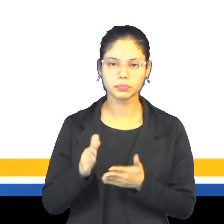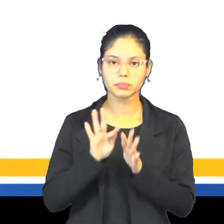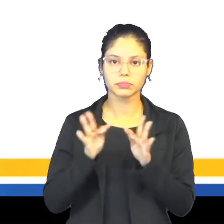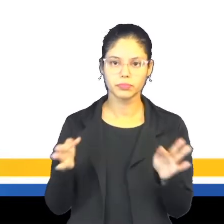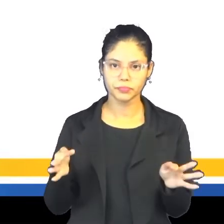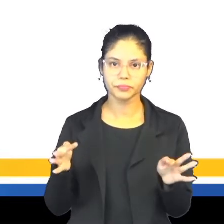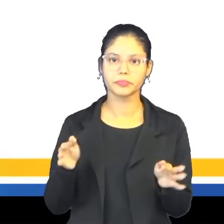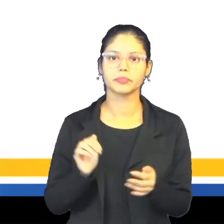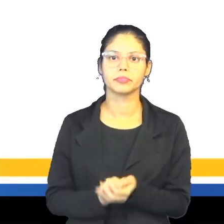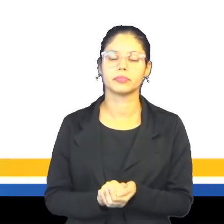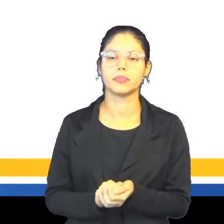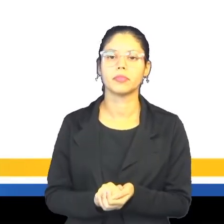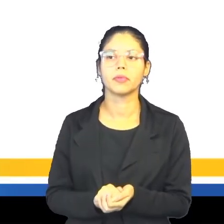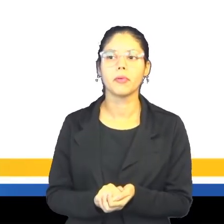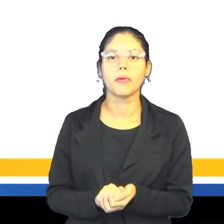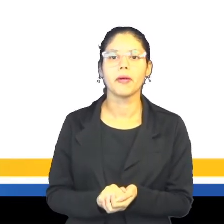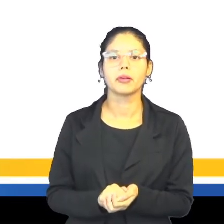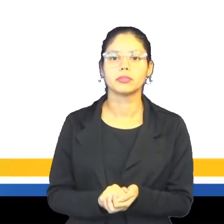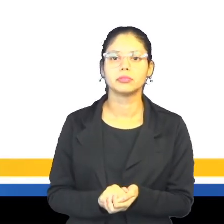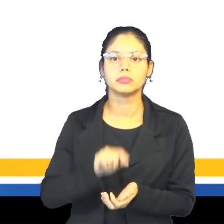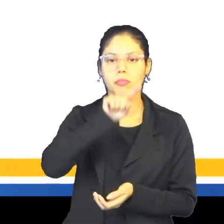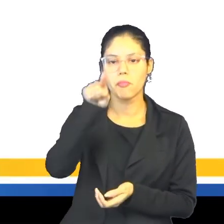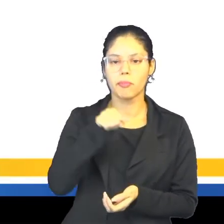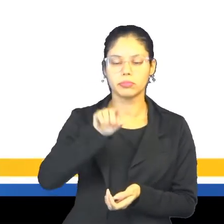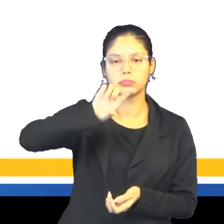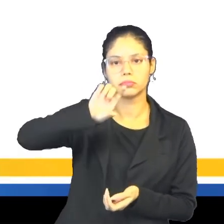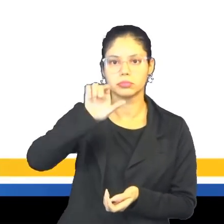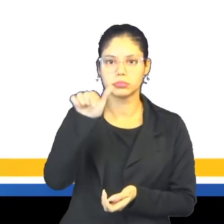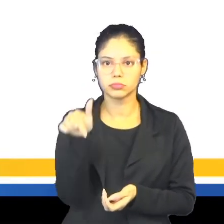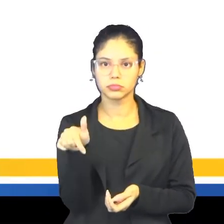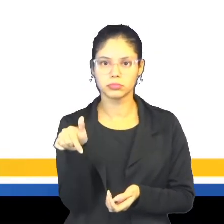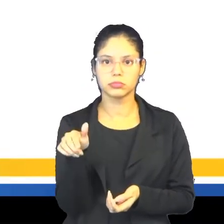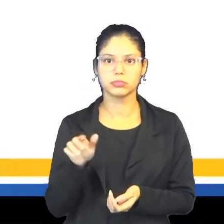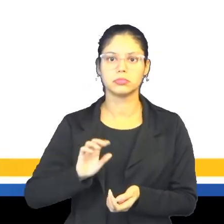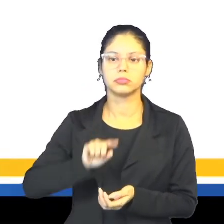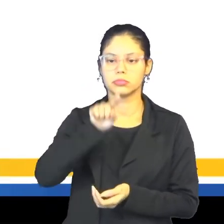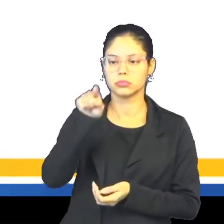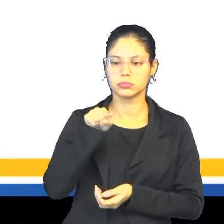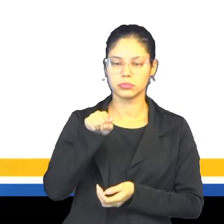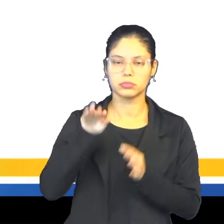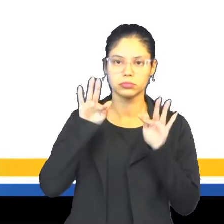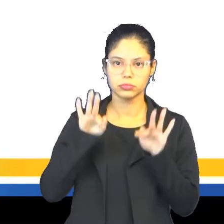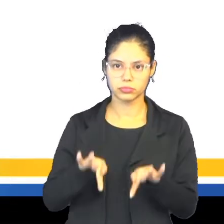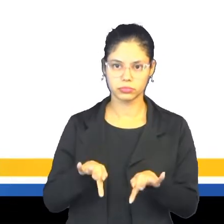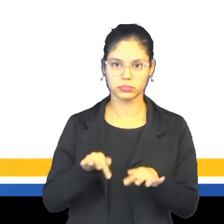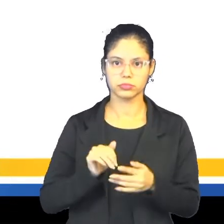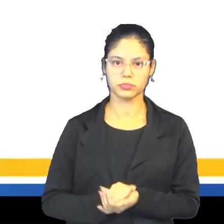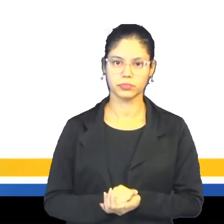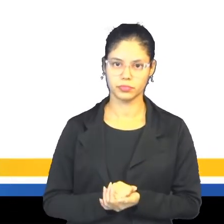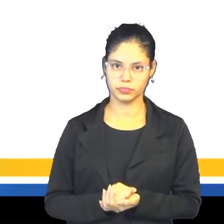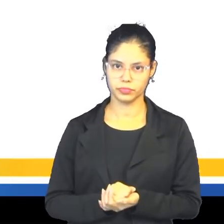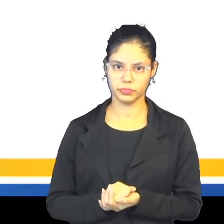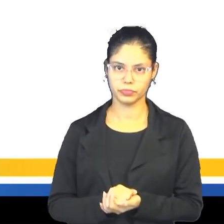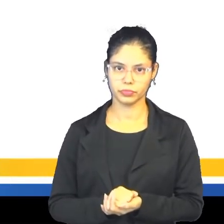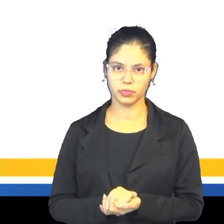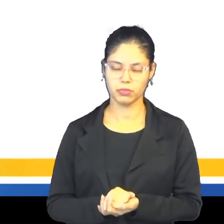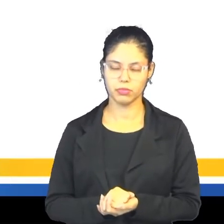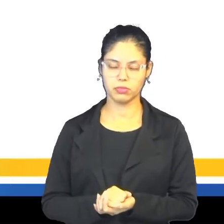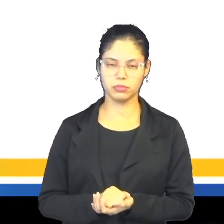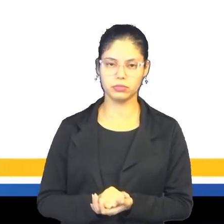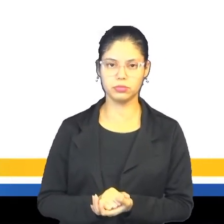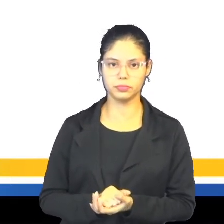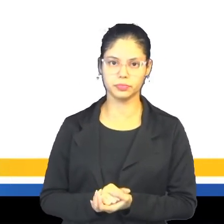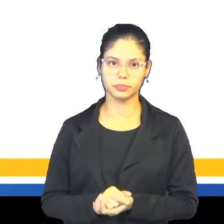frase e a interrogação comum no final da frase, né? Então, observe que o que do pronome